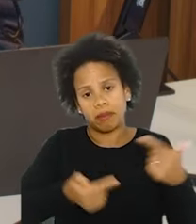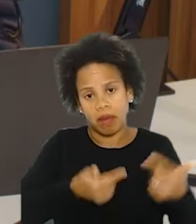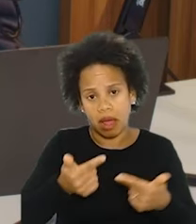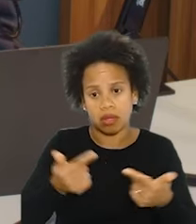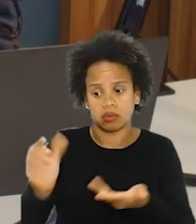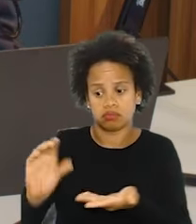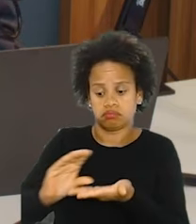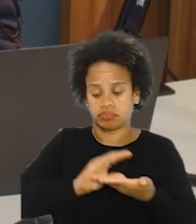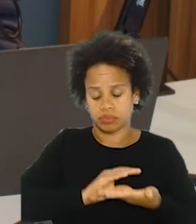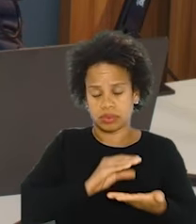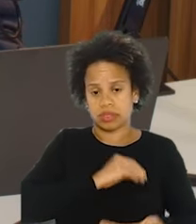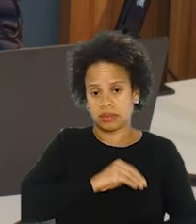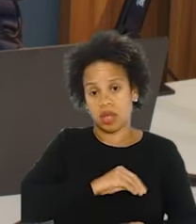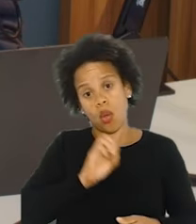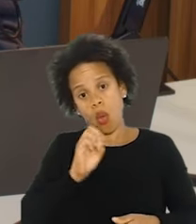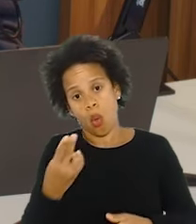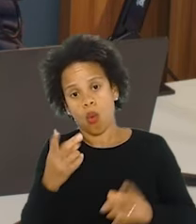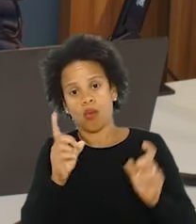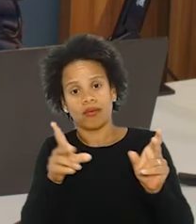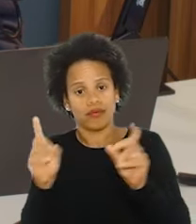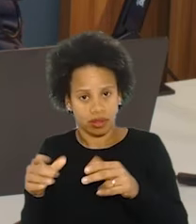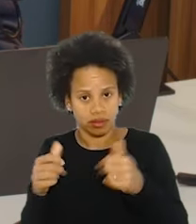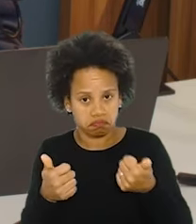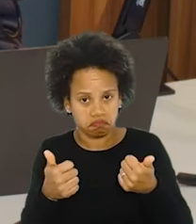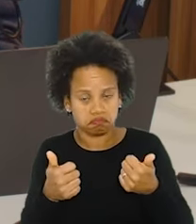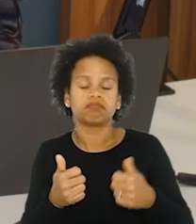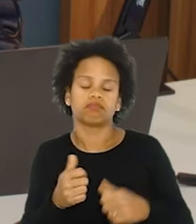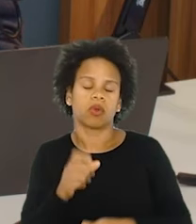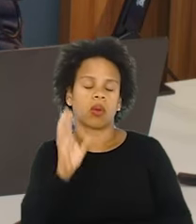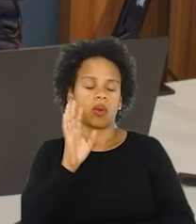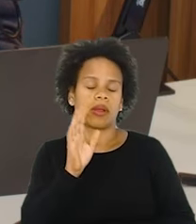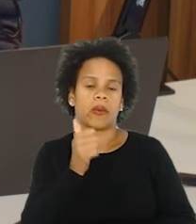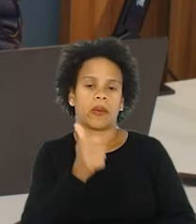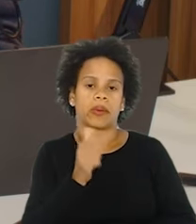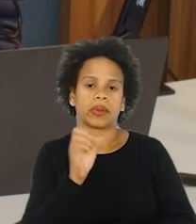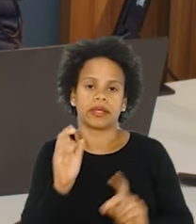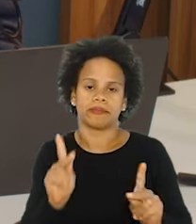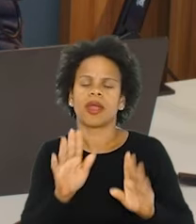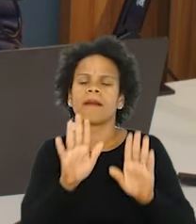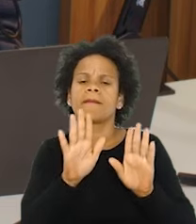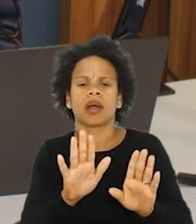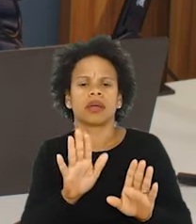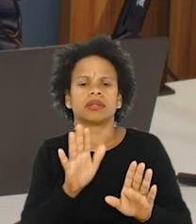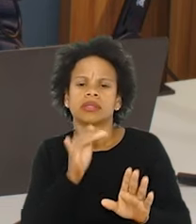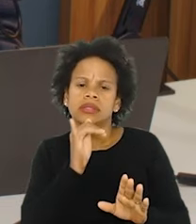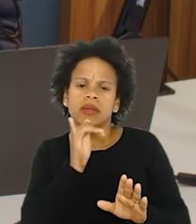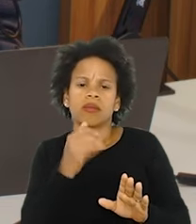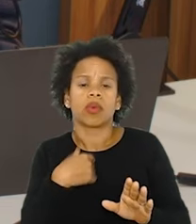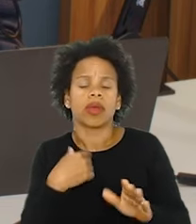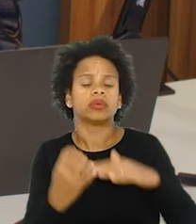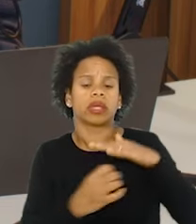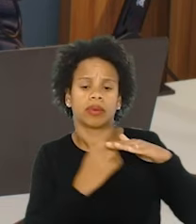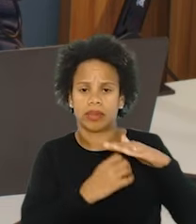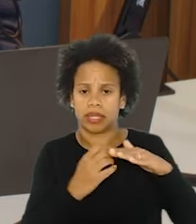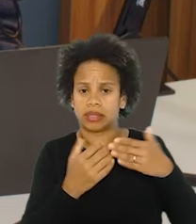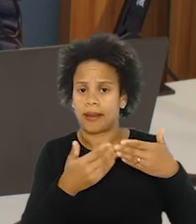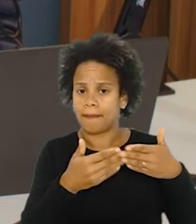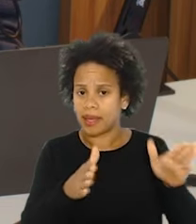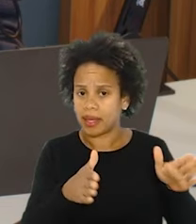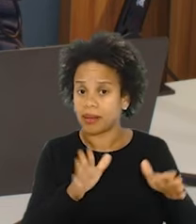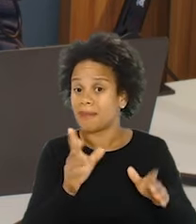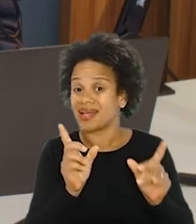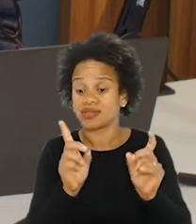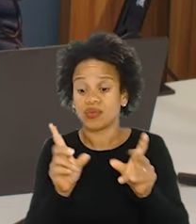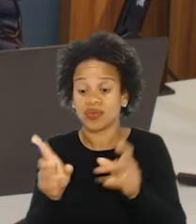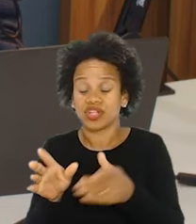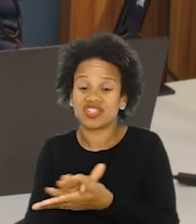ou ou de de vendas mesmo normal just isso mesmo tá legal mas vamos supor que eu não faturei nada porque eu tenho minha empresa aberta só que eu